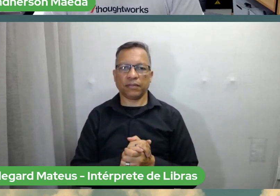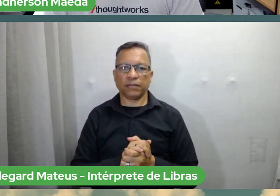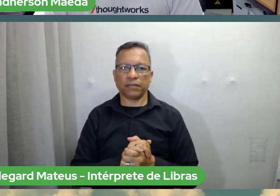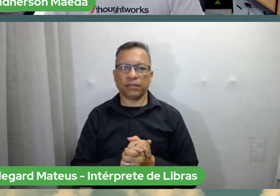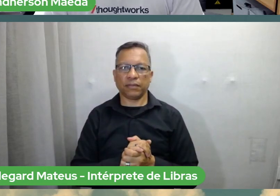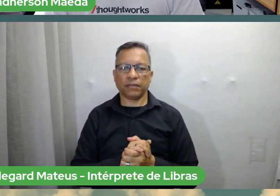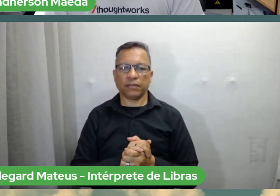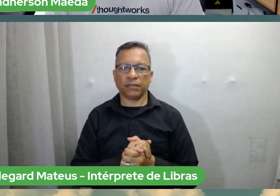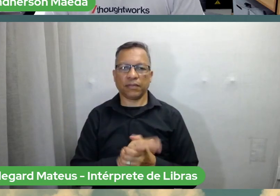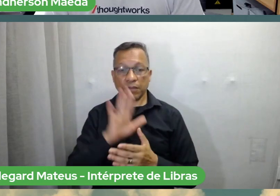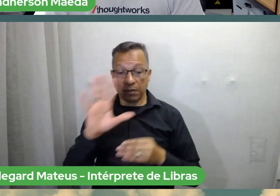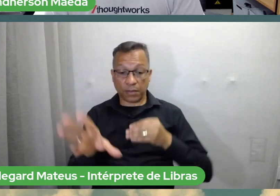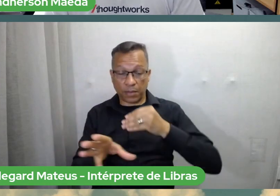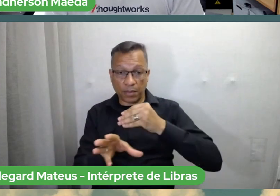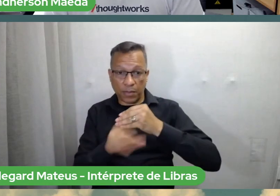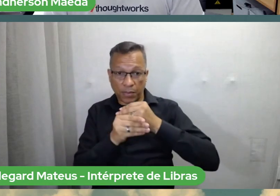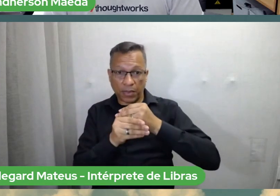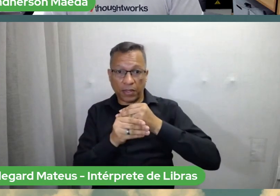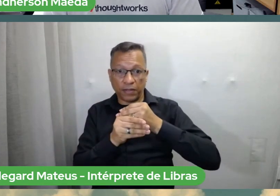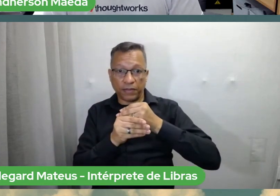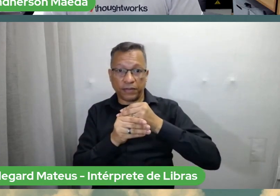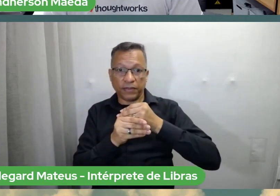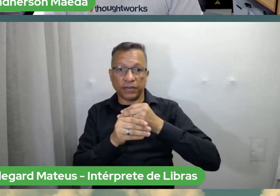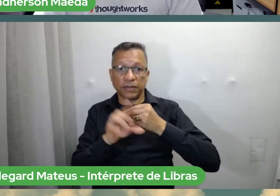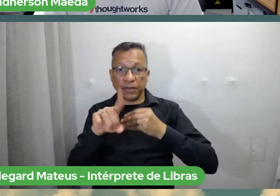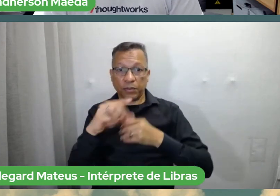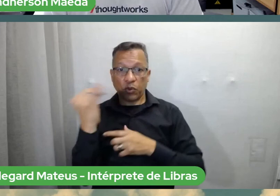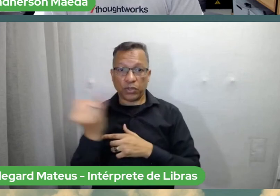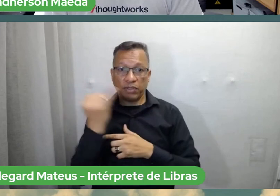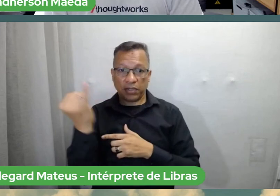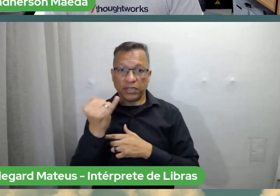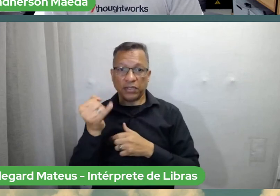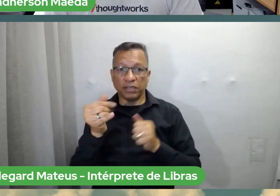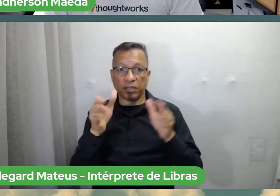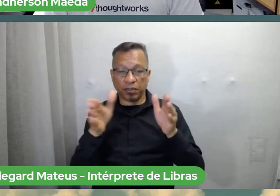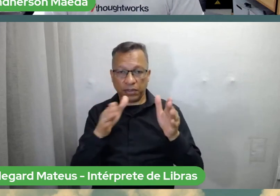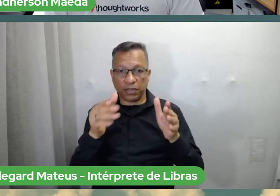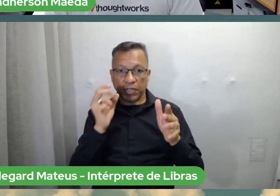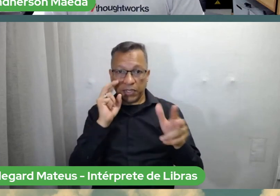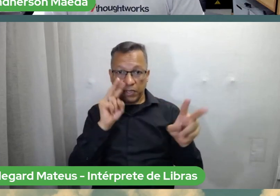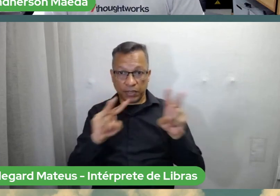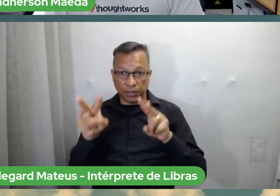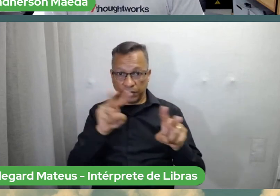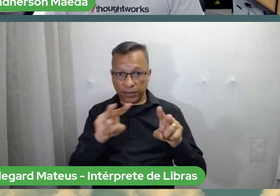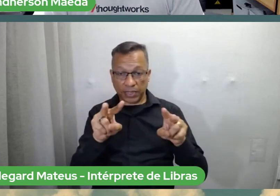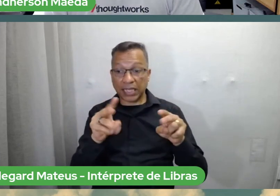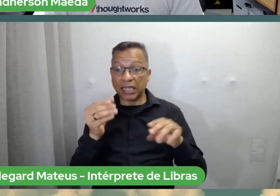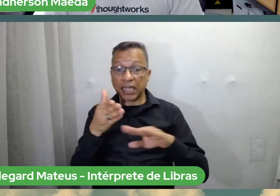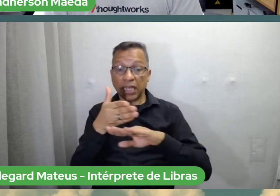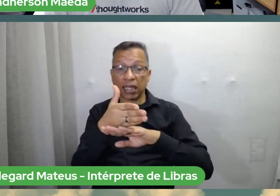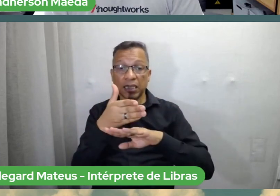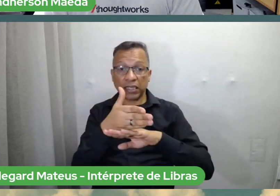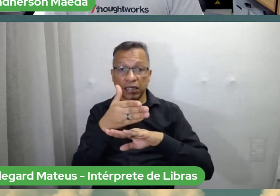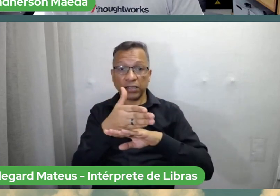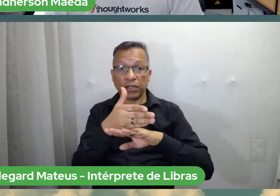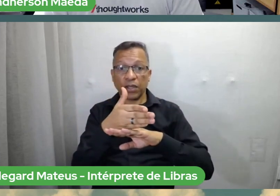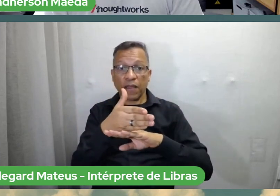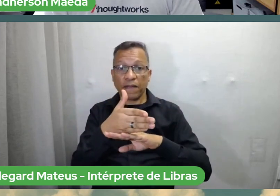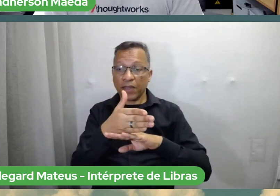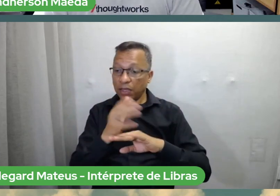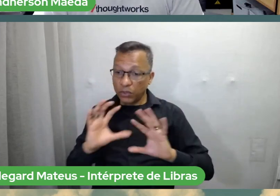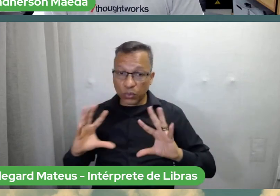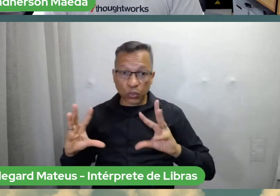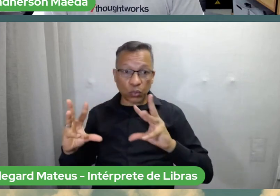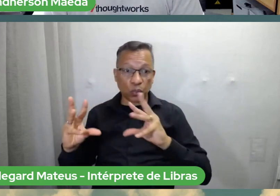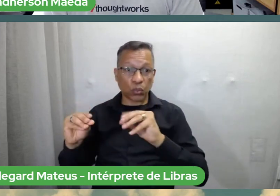Só complementando um ponto, é importante nesse momento de olhar para os domínios, envolver todas as